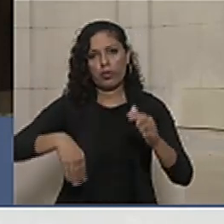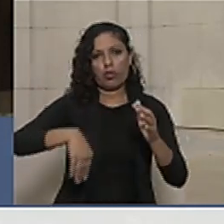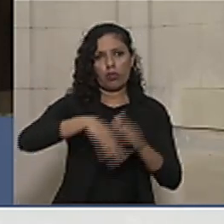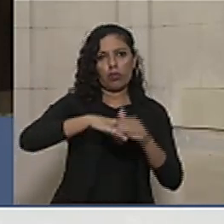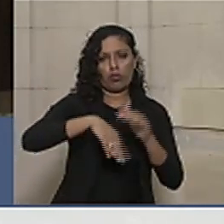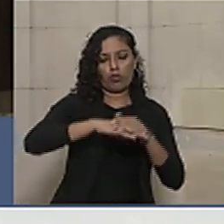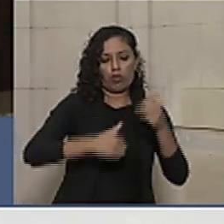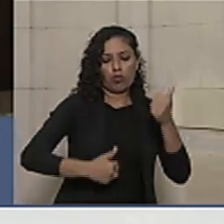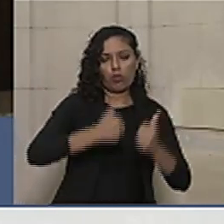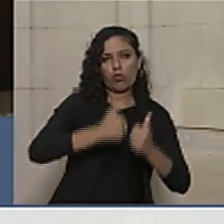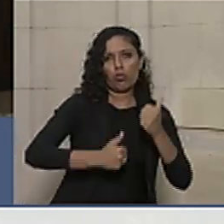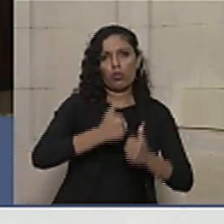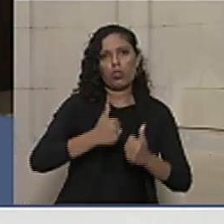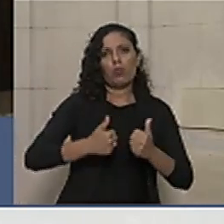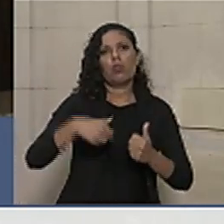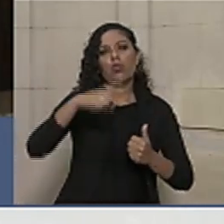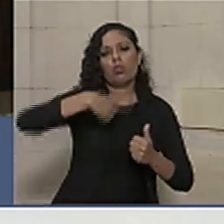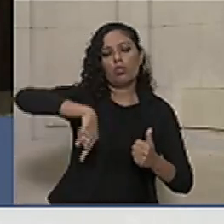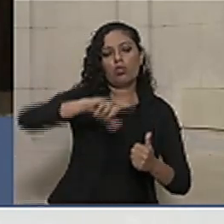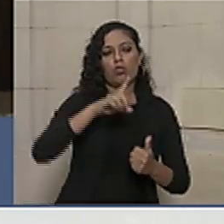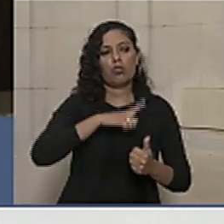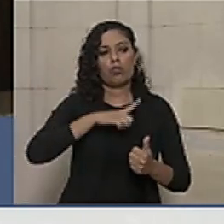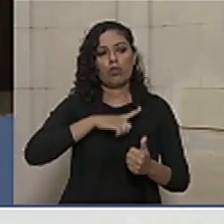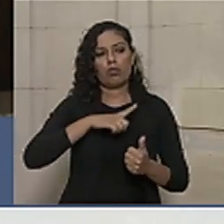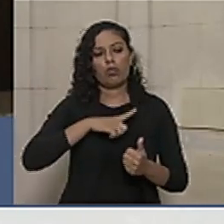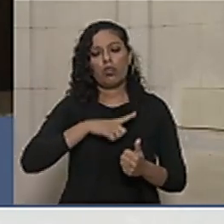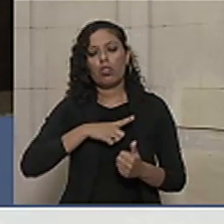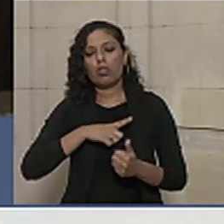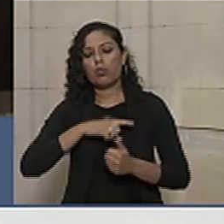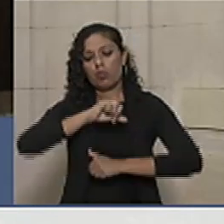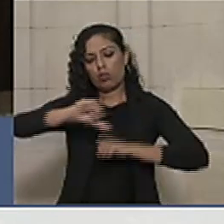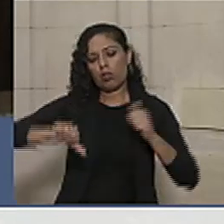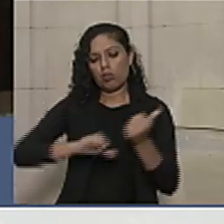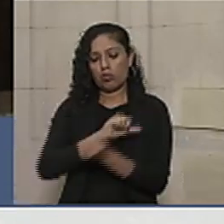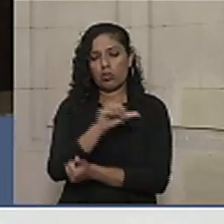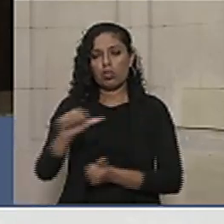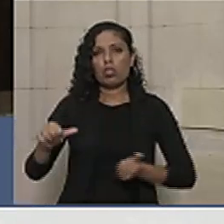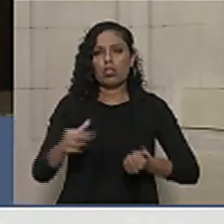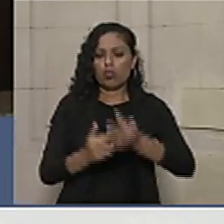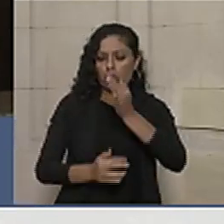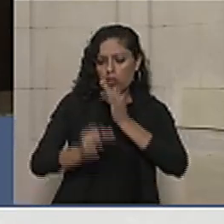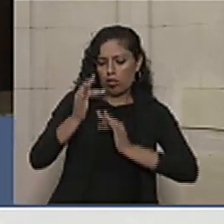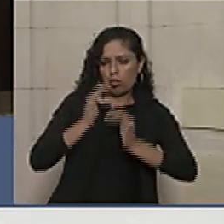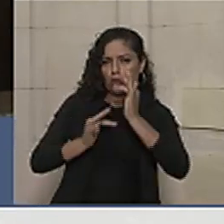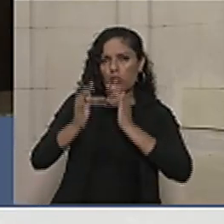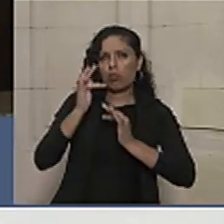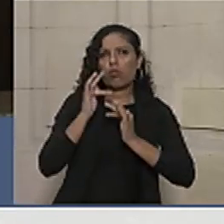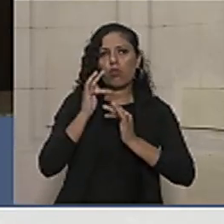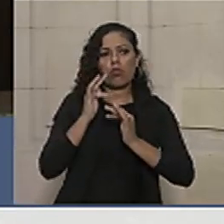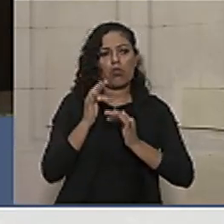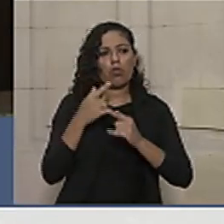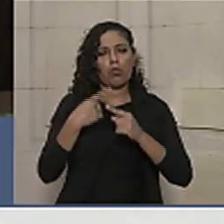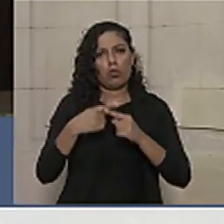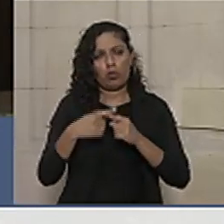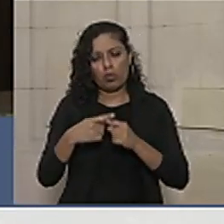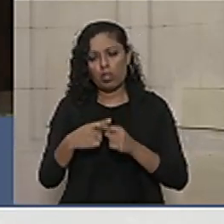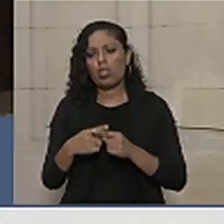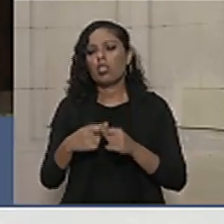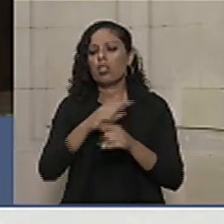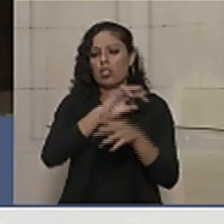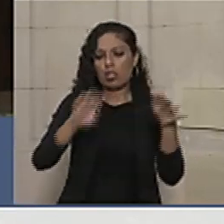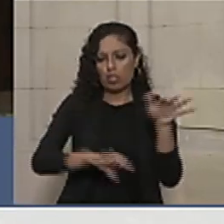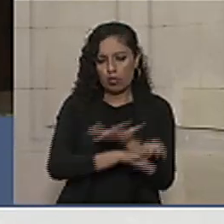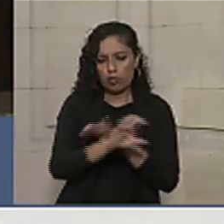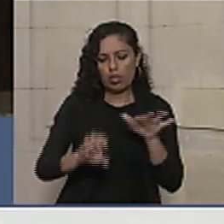trouxe bastante acesso no que tange a infraestrutura de telecomunicações provida pelas próprias